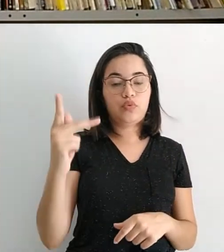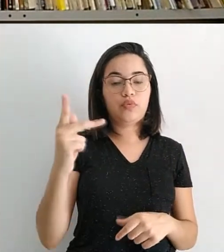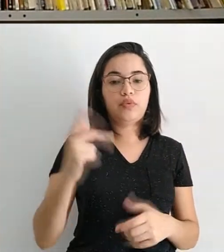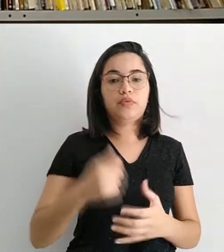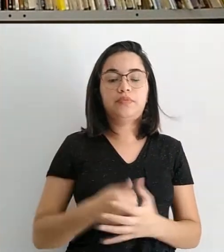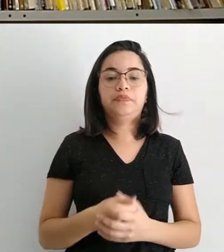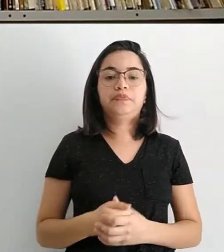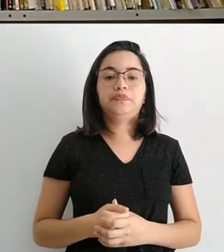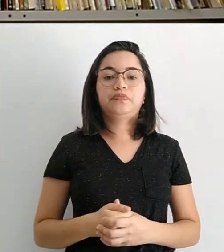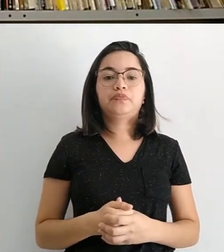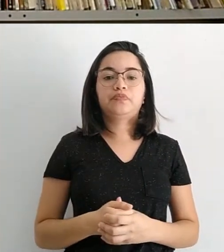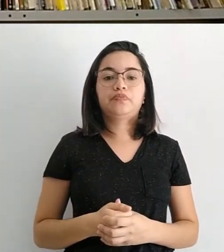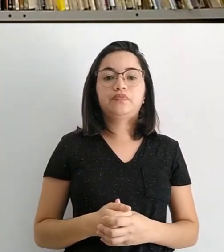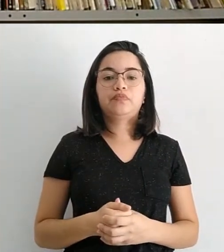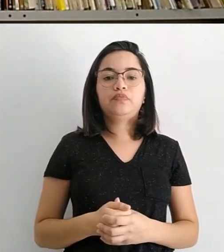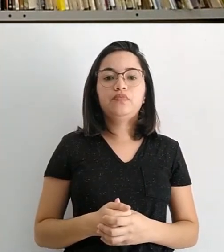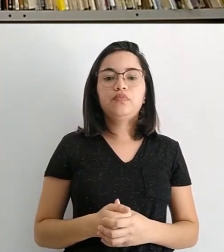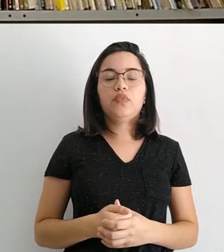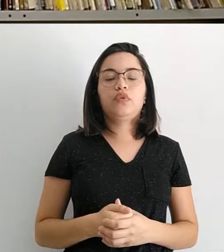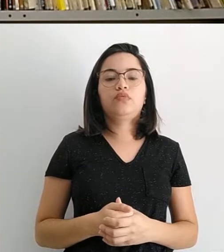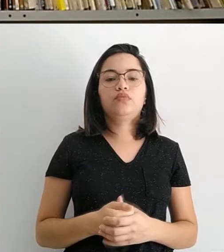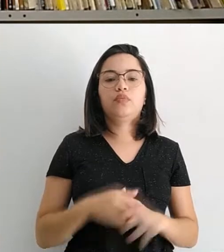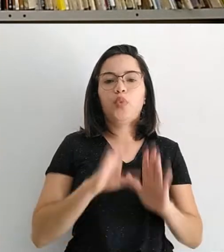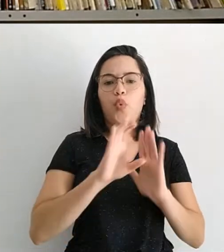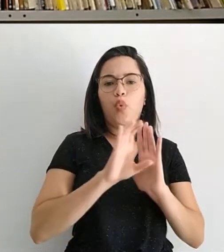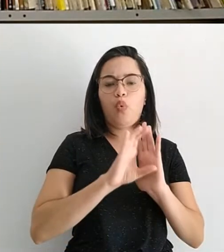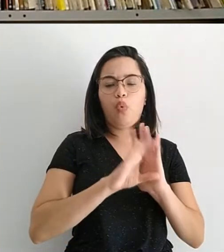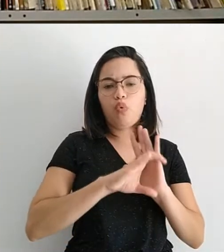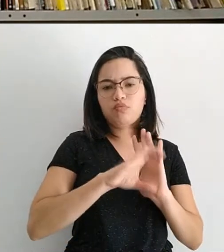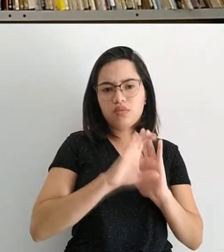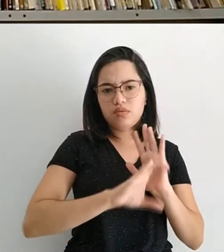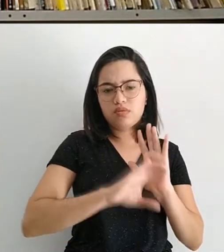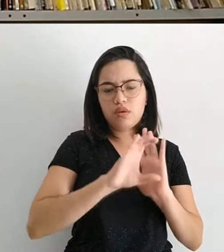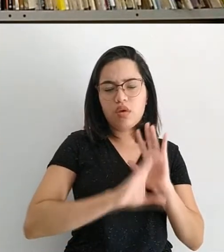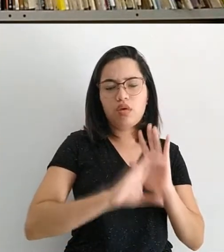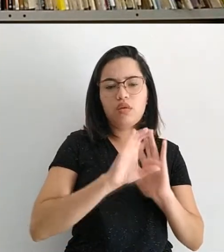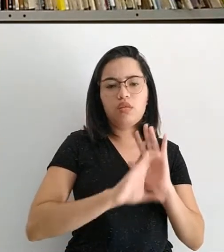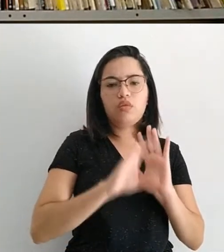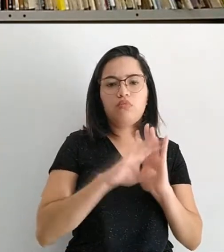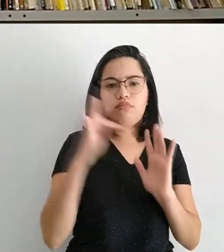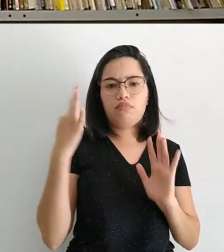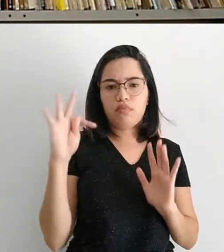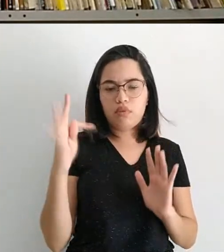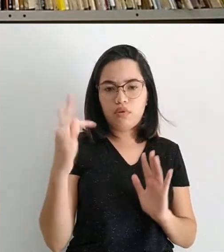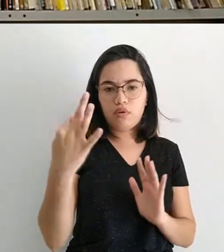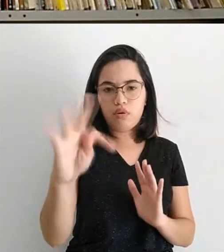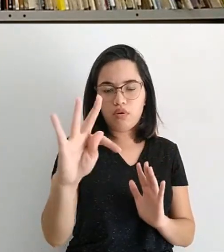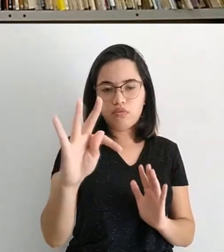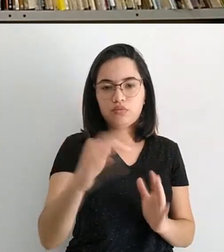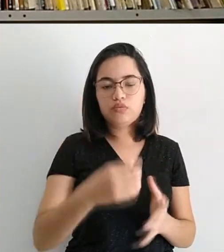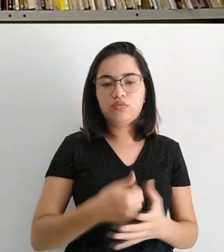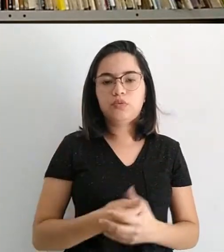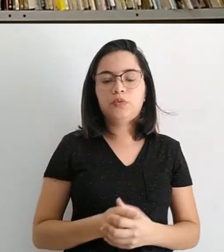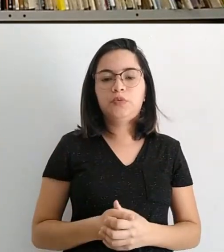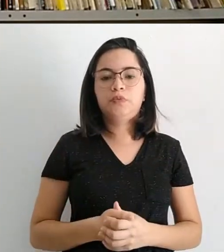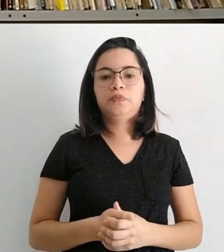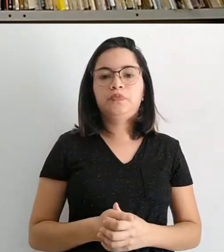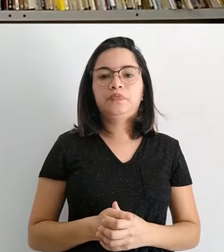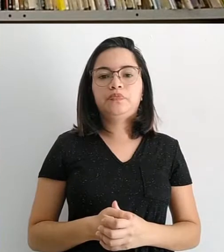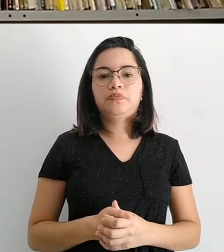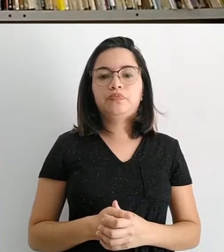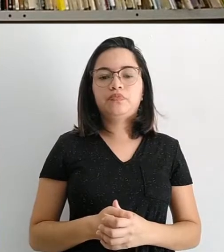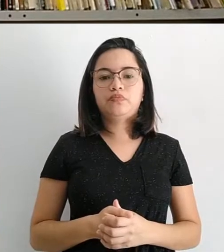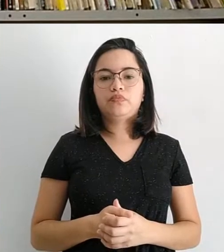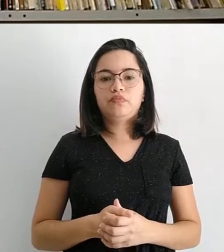provérbios sobre um conceito teológico de Deus e as implicações, né,